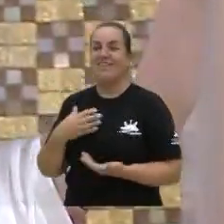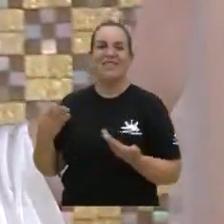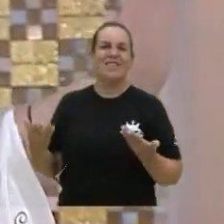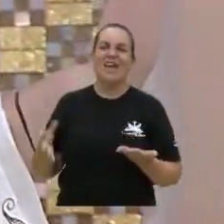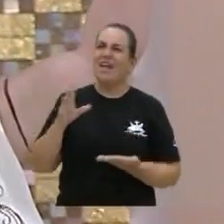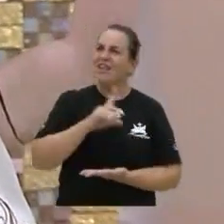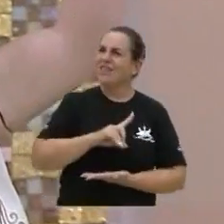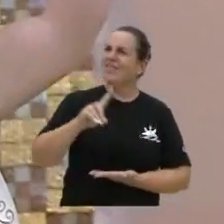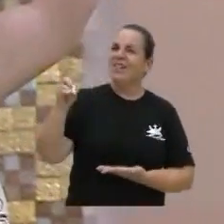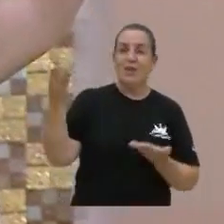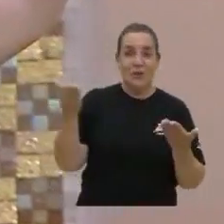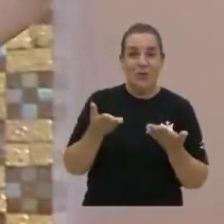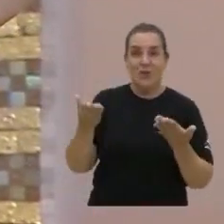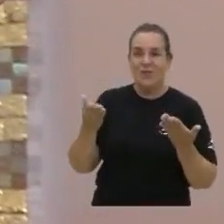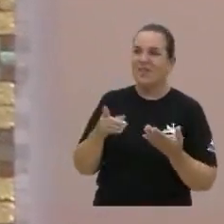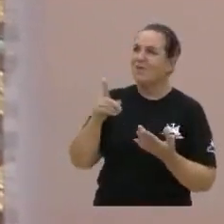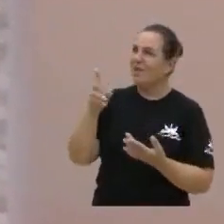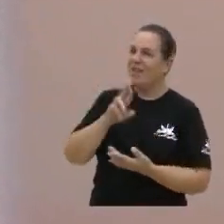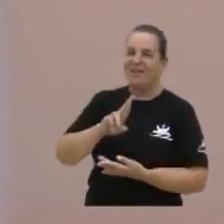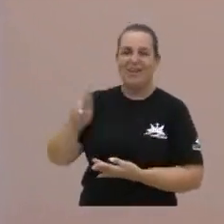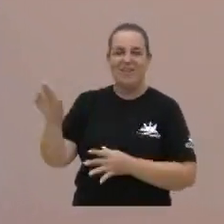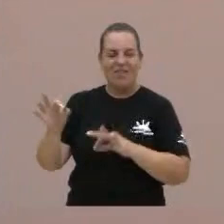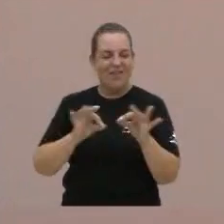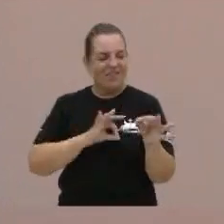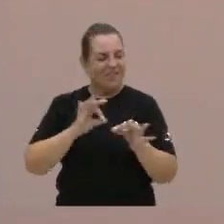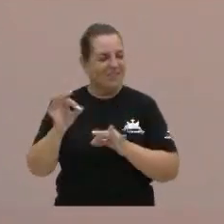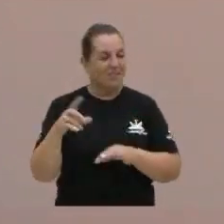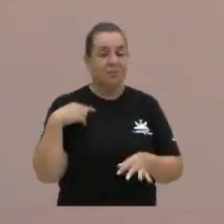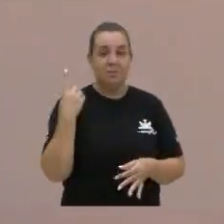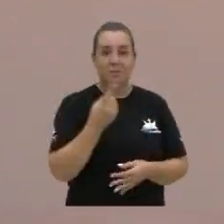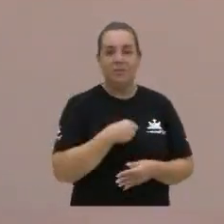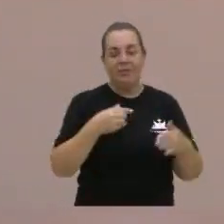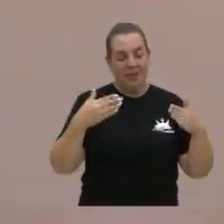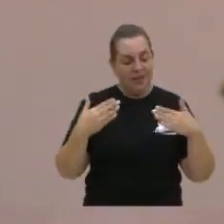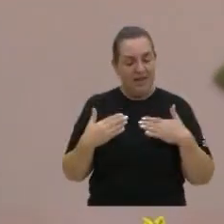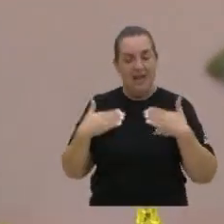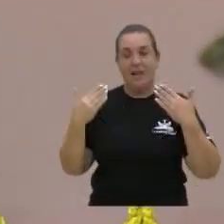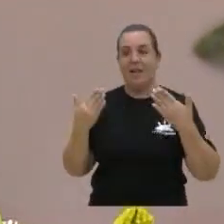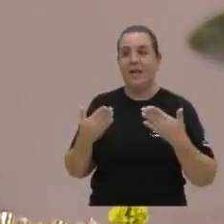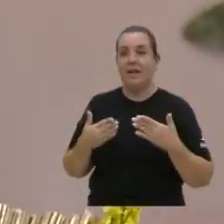o dia que o Senhor fez para nós,